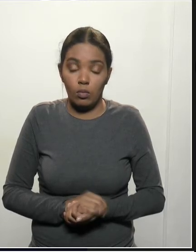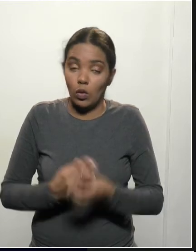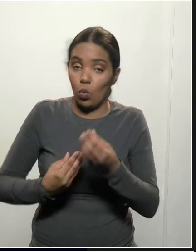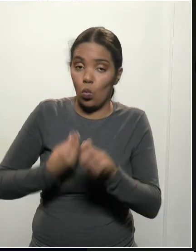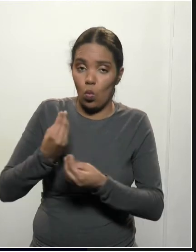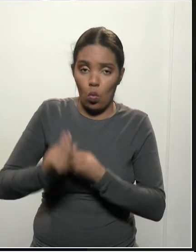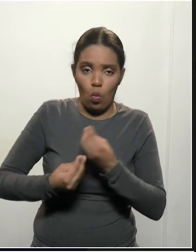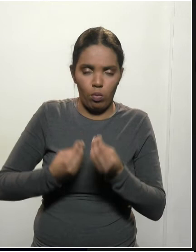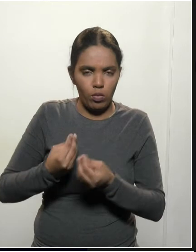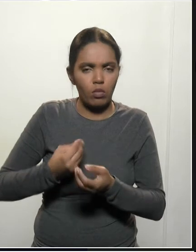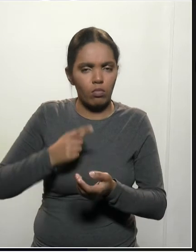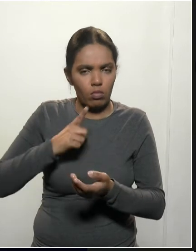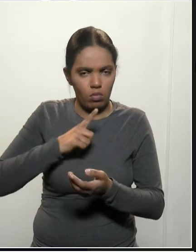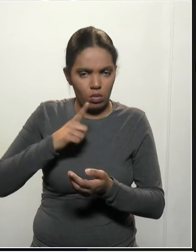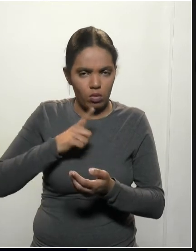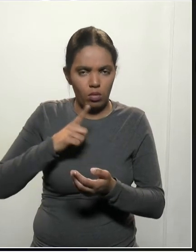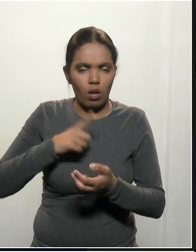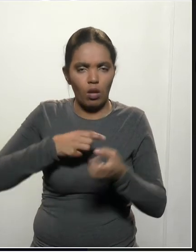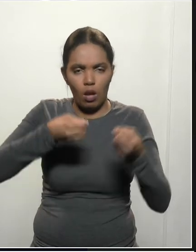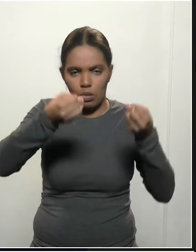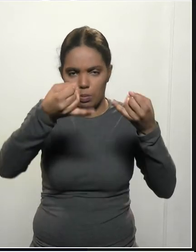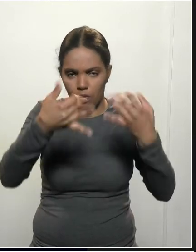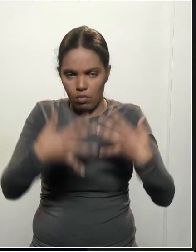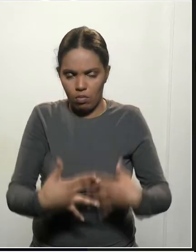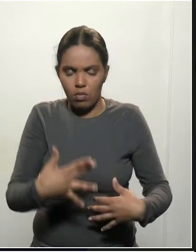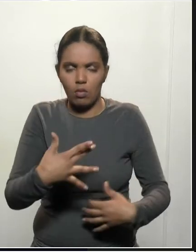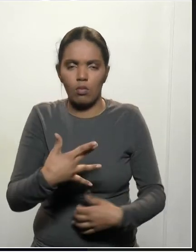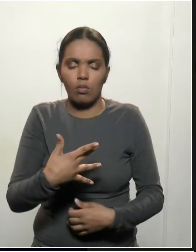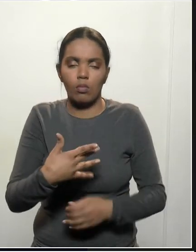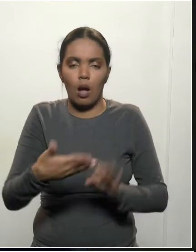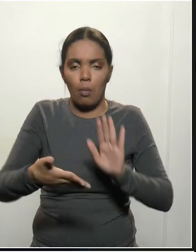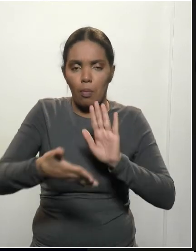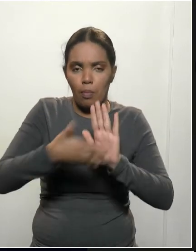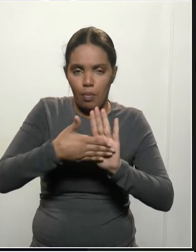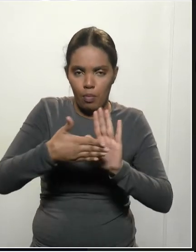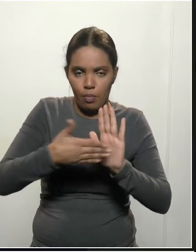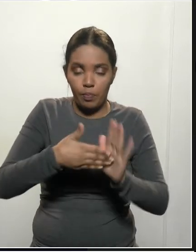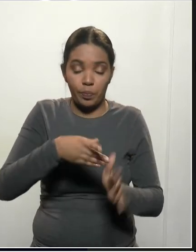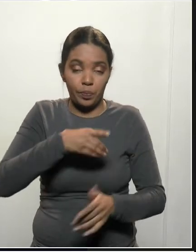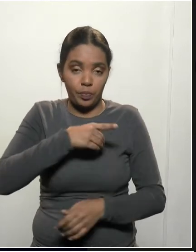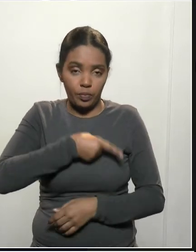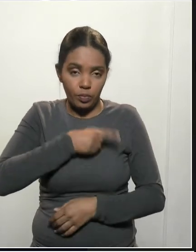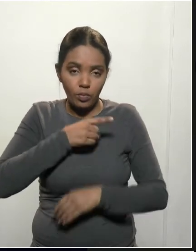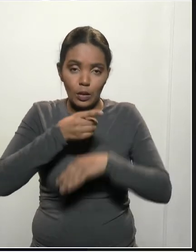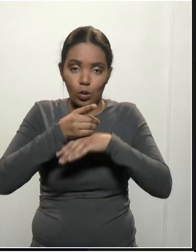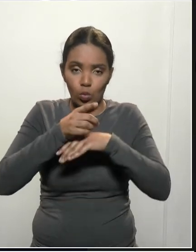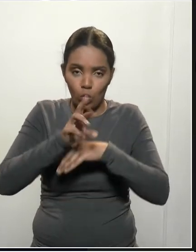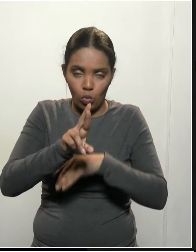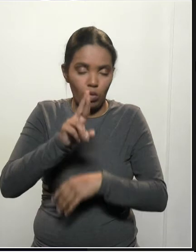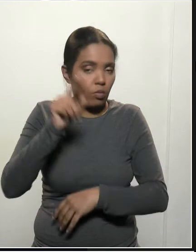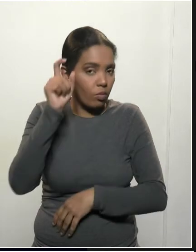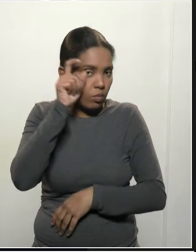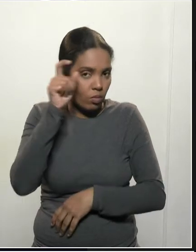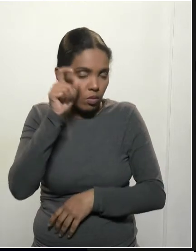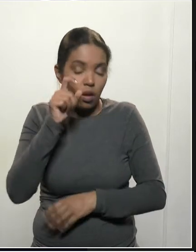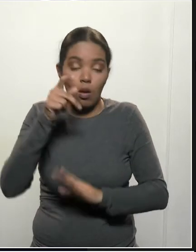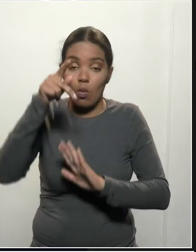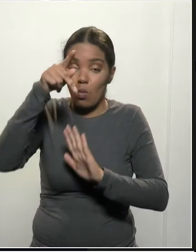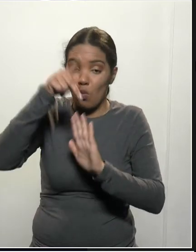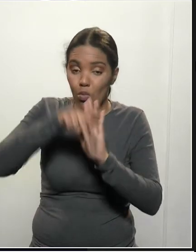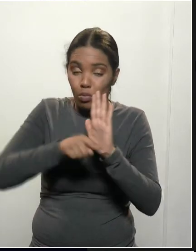Conforme bem assinala o ilustre deputado proponente, doutor Recalcati, este projeto tem por